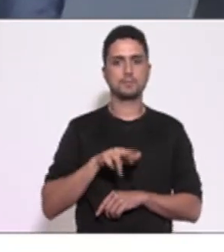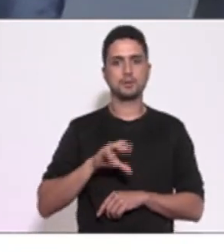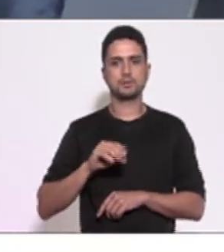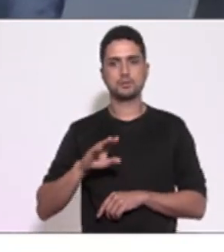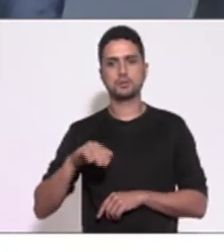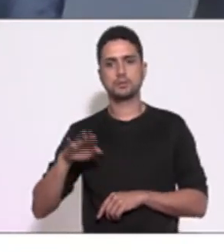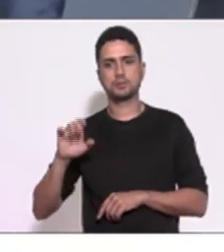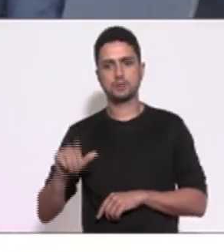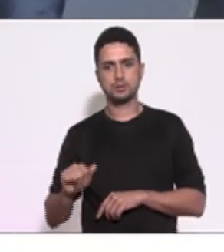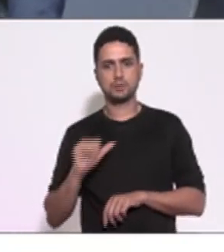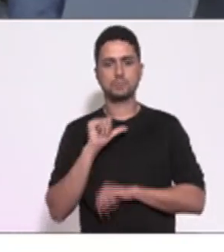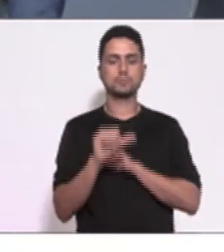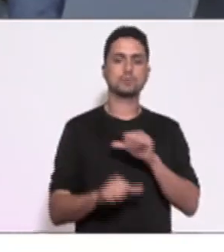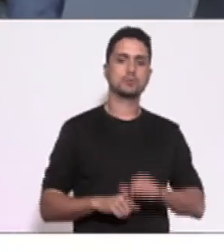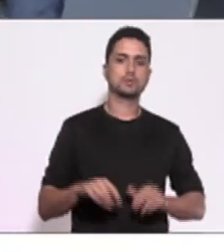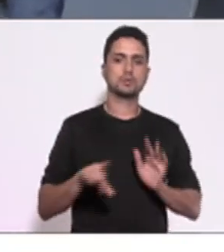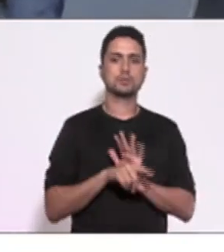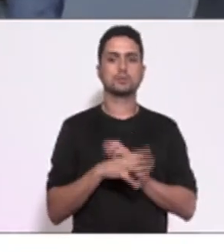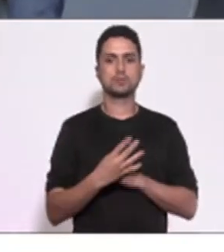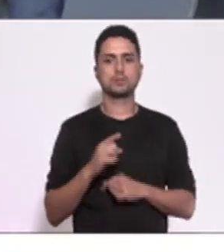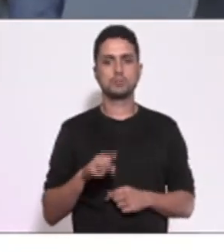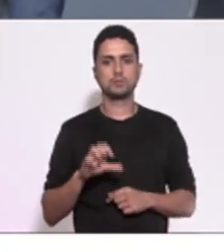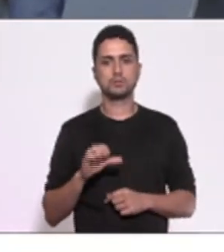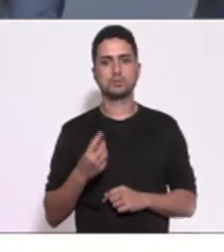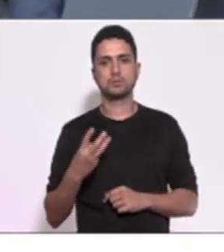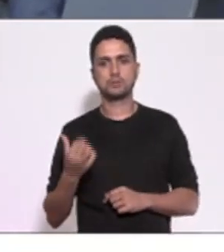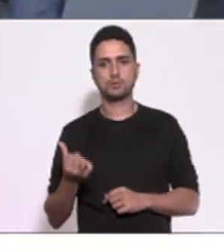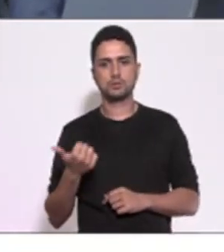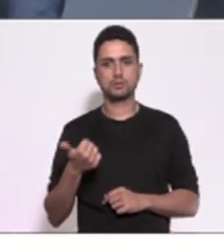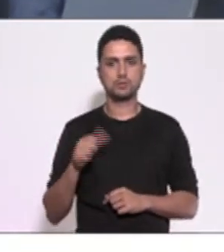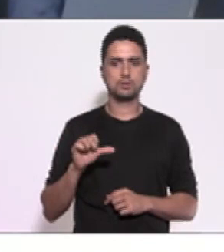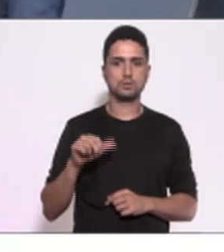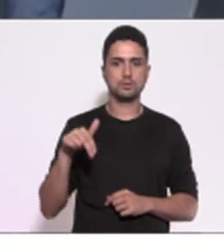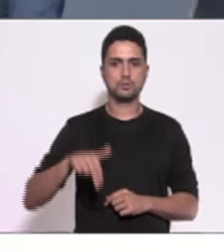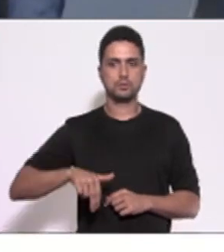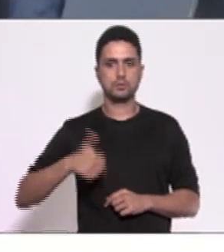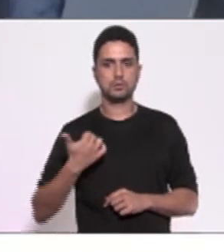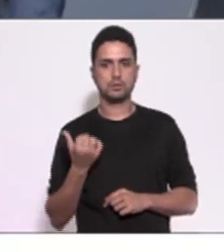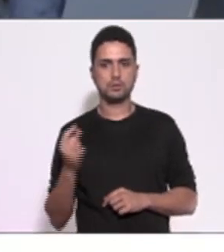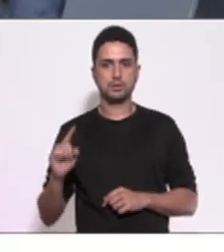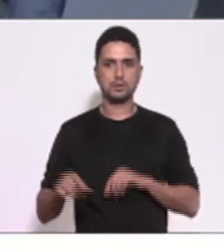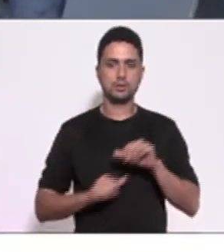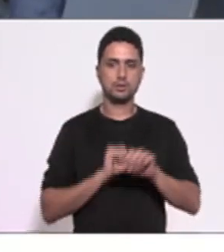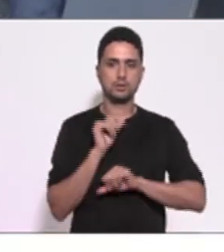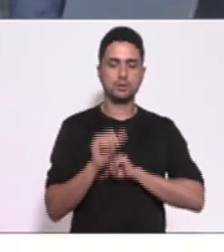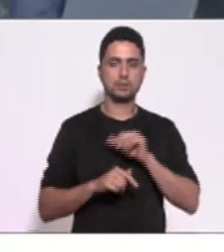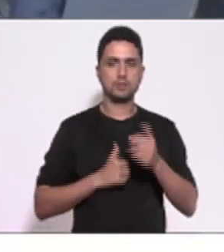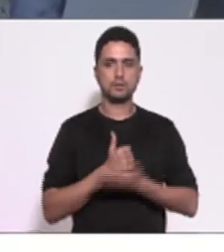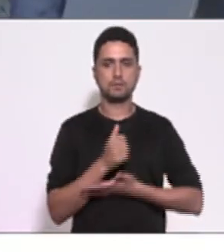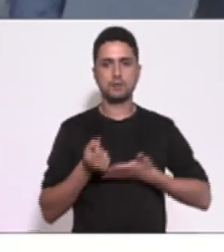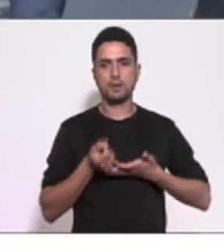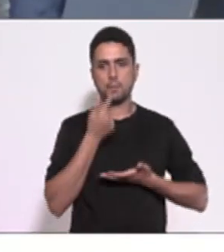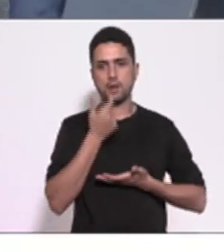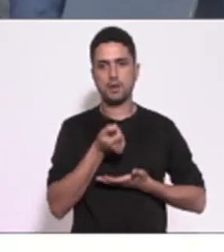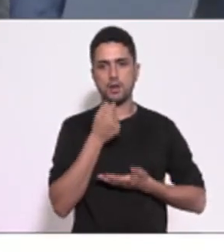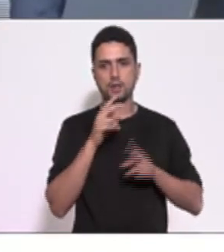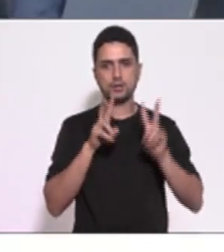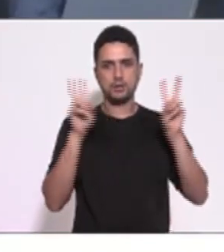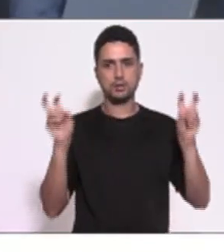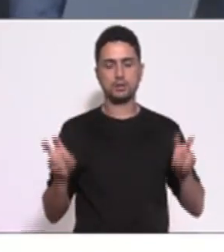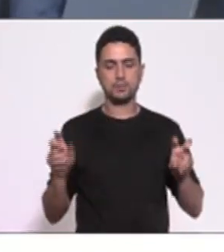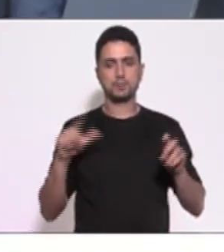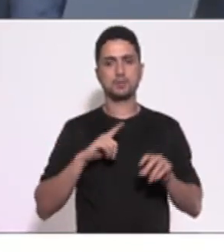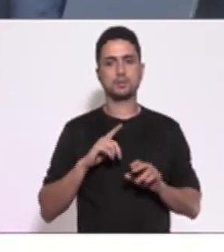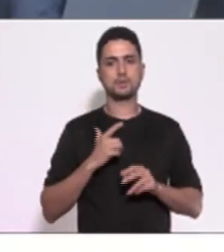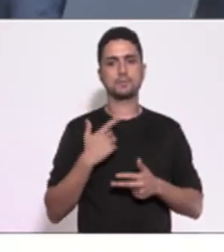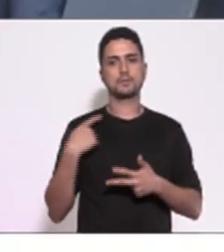lei 4.893, de 1 de novembro de 2006, para dispor sobre a criação das farmácias vivas pelo Poder Executivo na